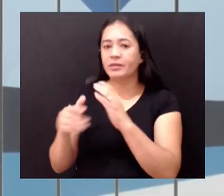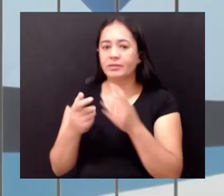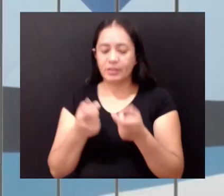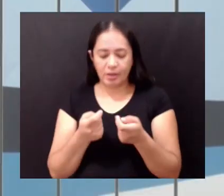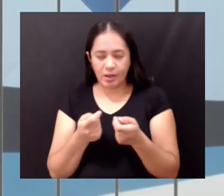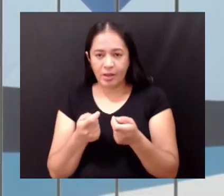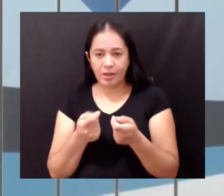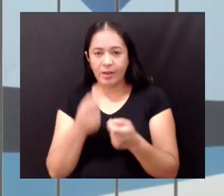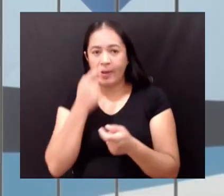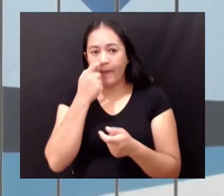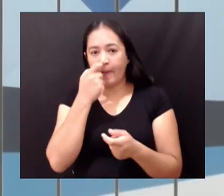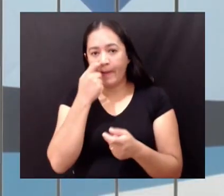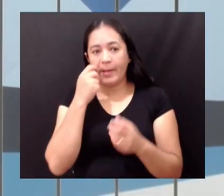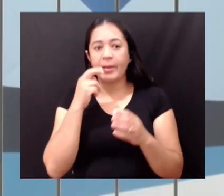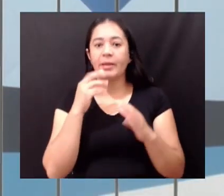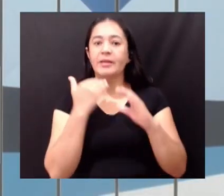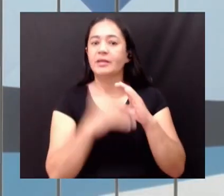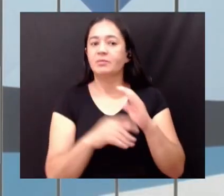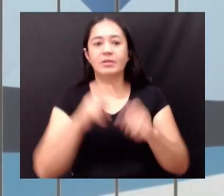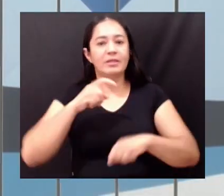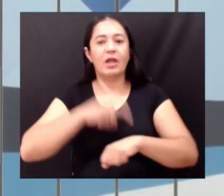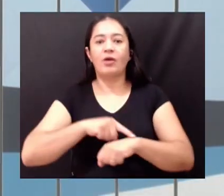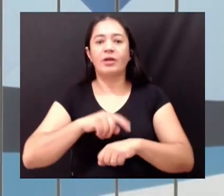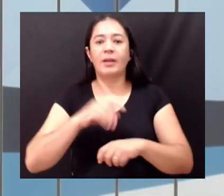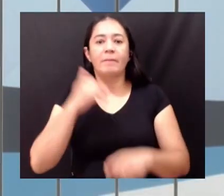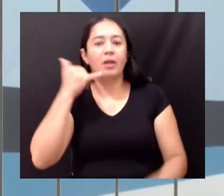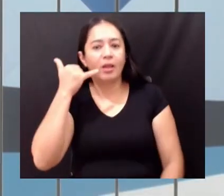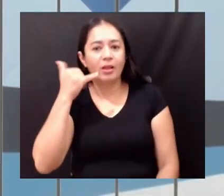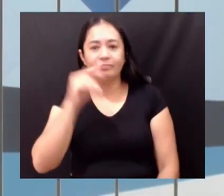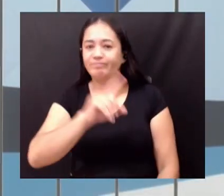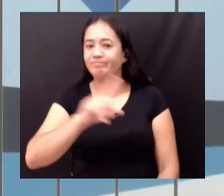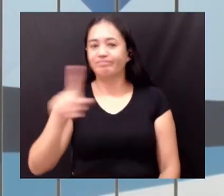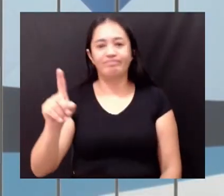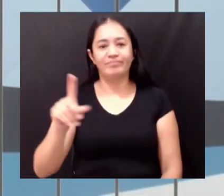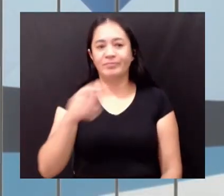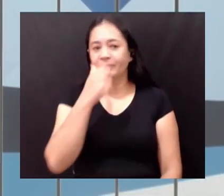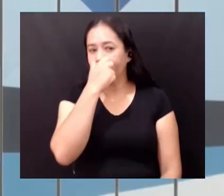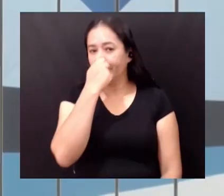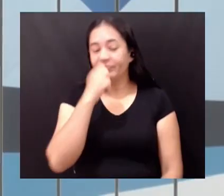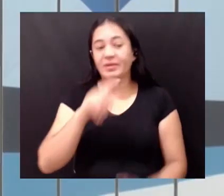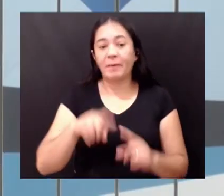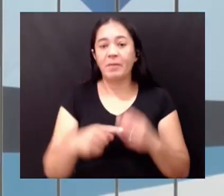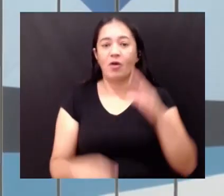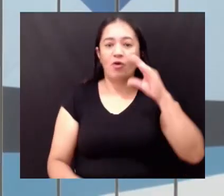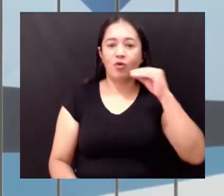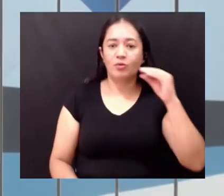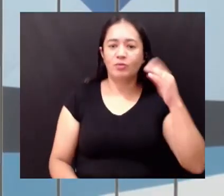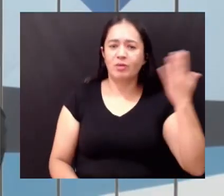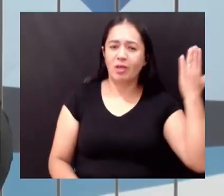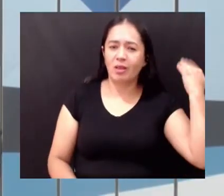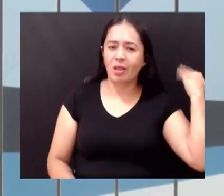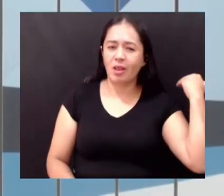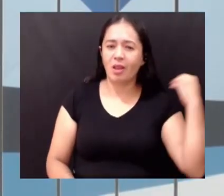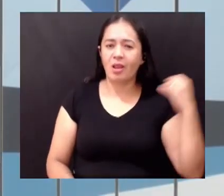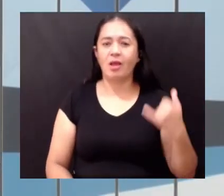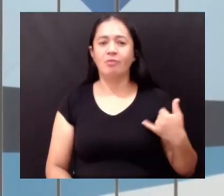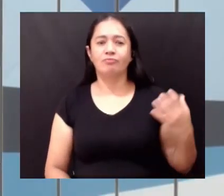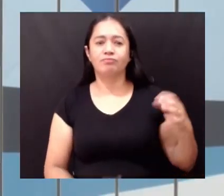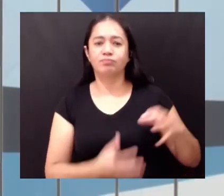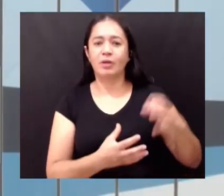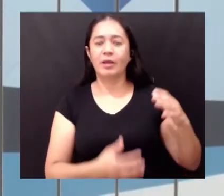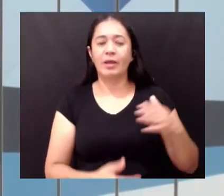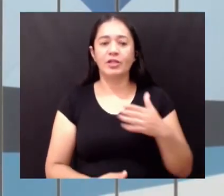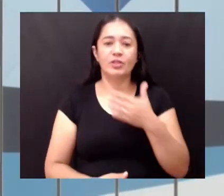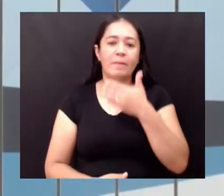mensagem automaticamente, mas ele não vai atender sua ligação. Ao contrário de um colaborador mais antigo, que prefere muitas vezes receber um e-mail do que uma